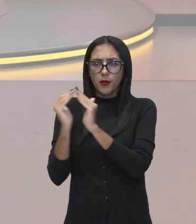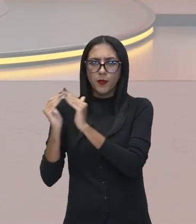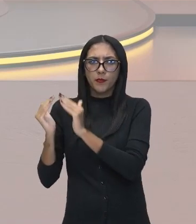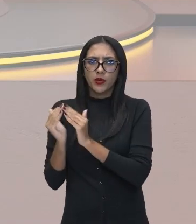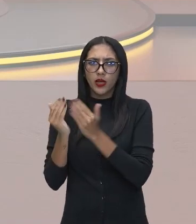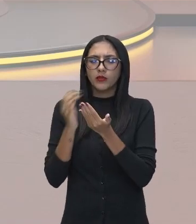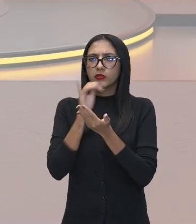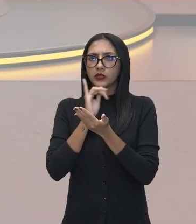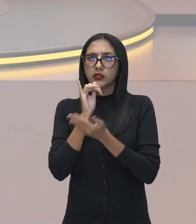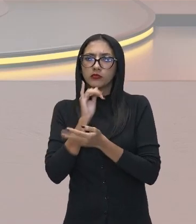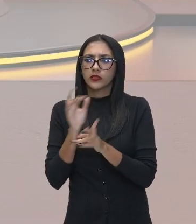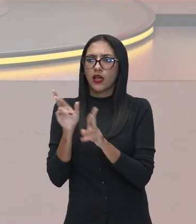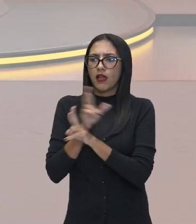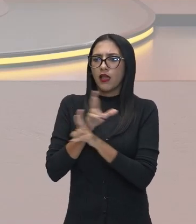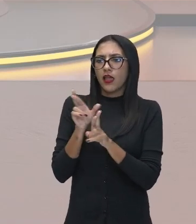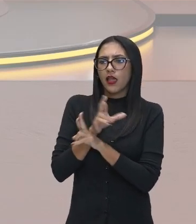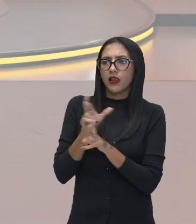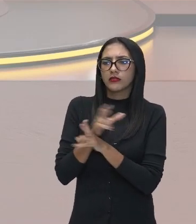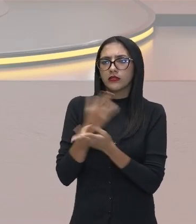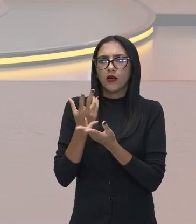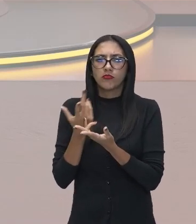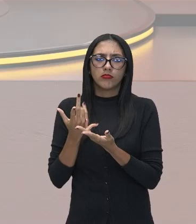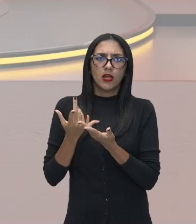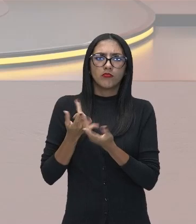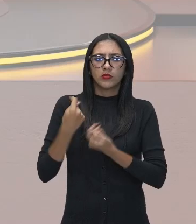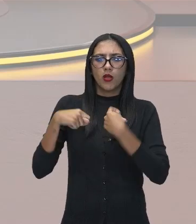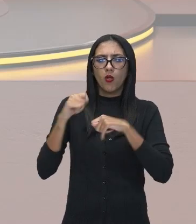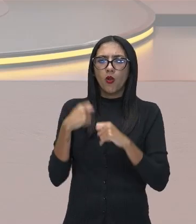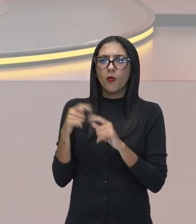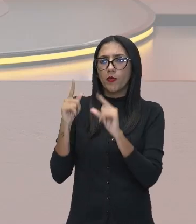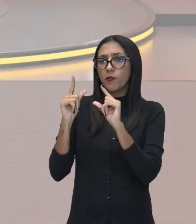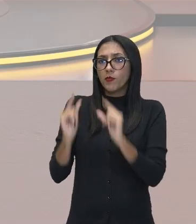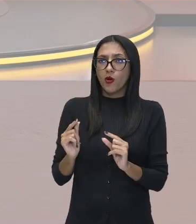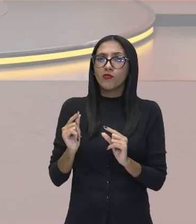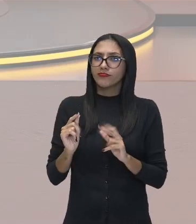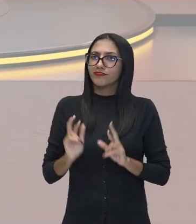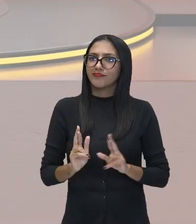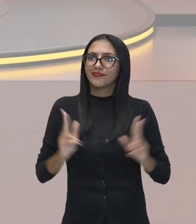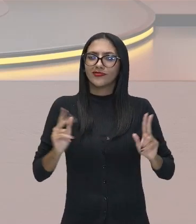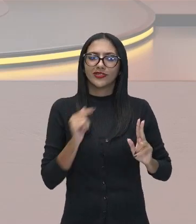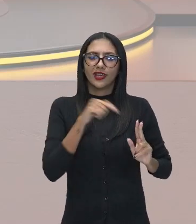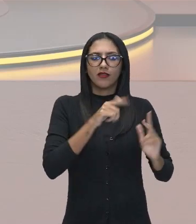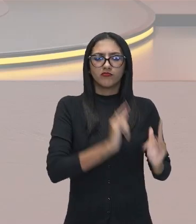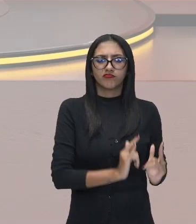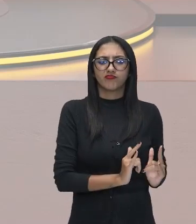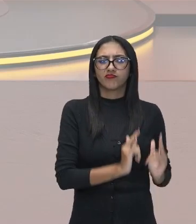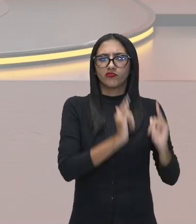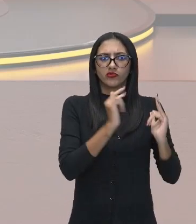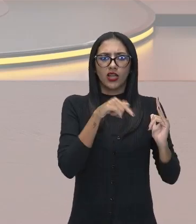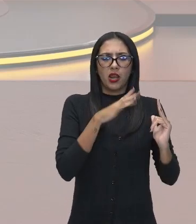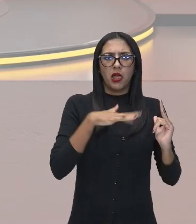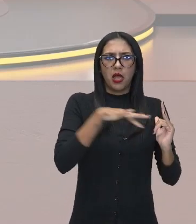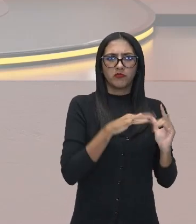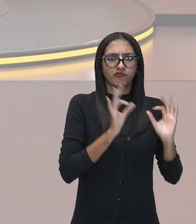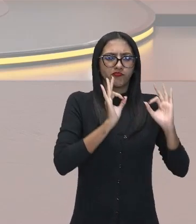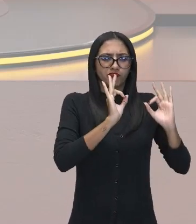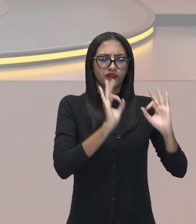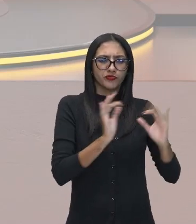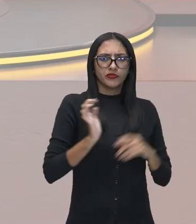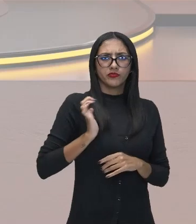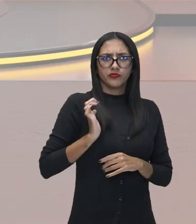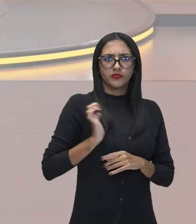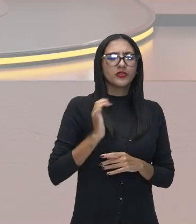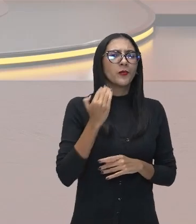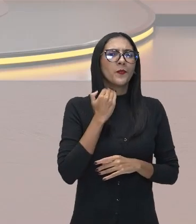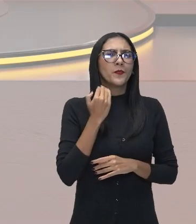relações capitais menos efervescentes do que naquela parte lá que deve concentrar bancos e outras agências